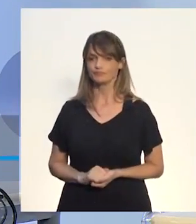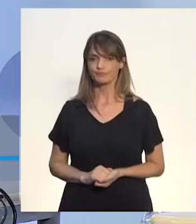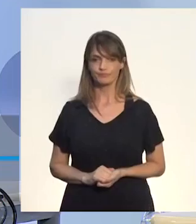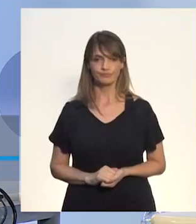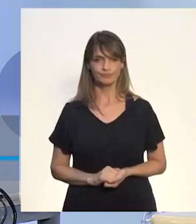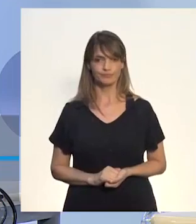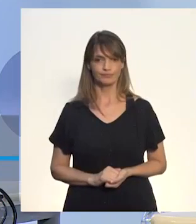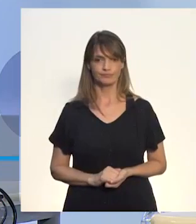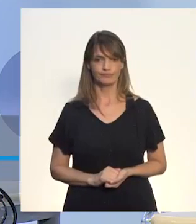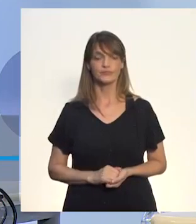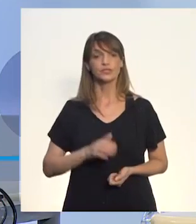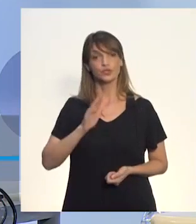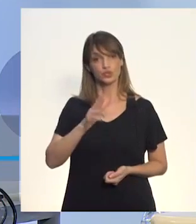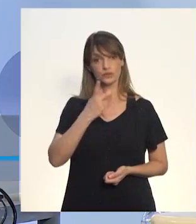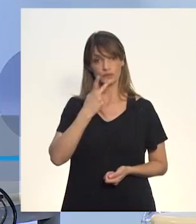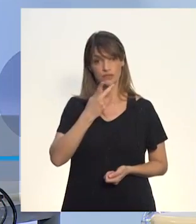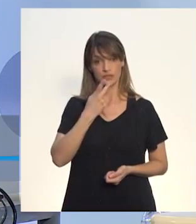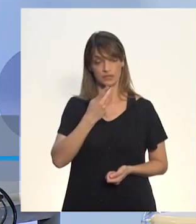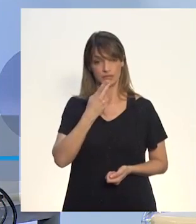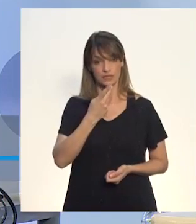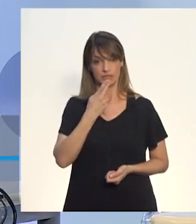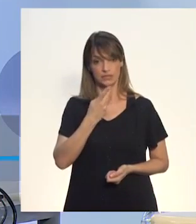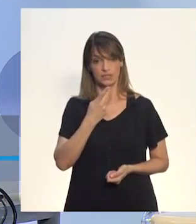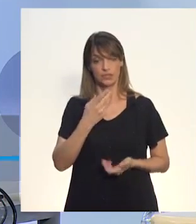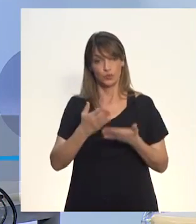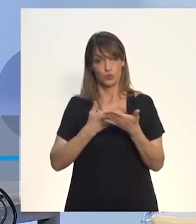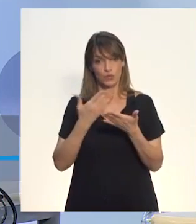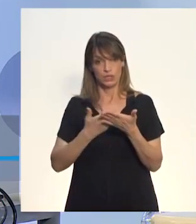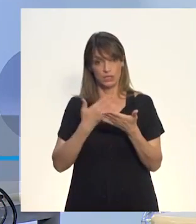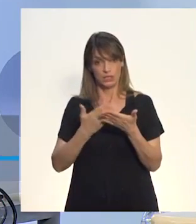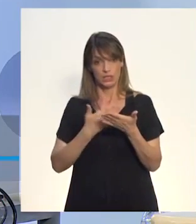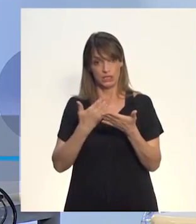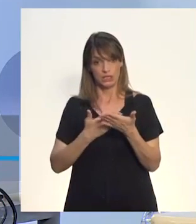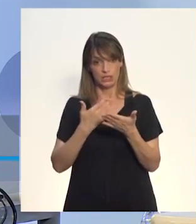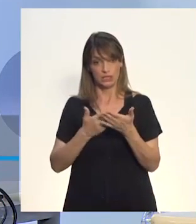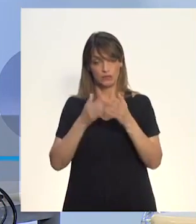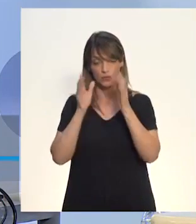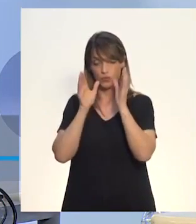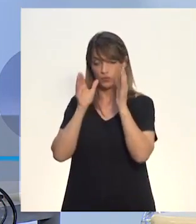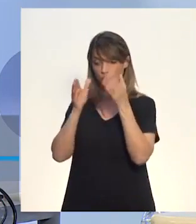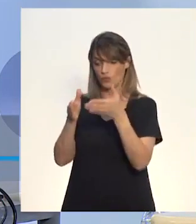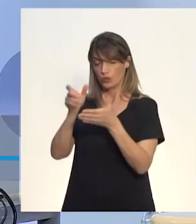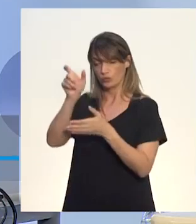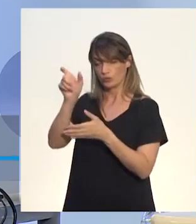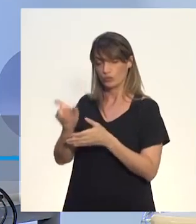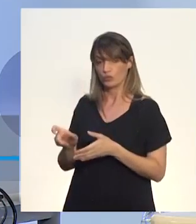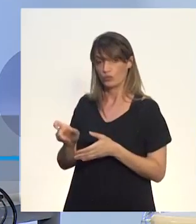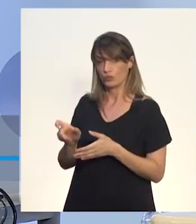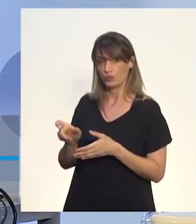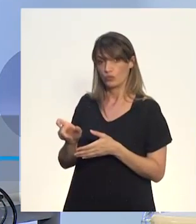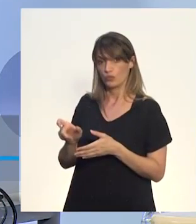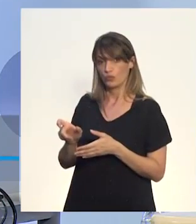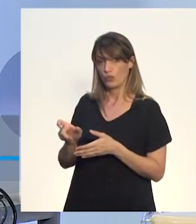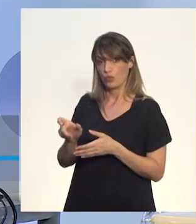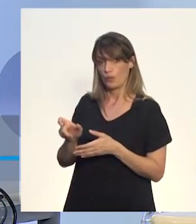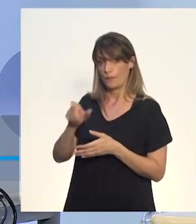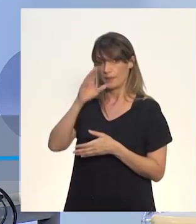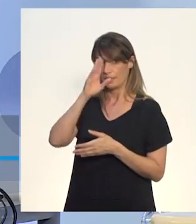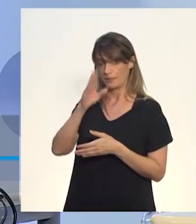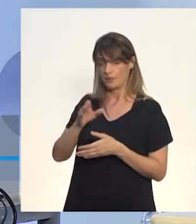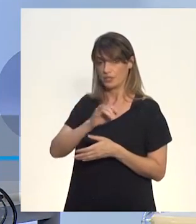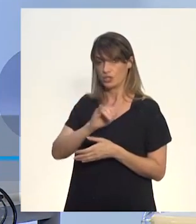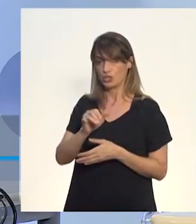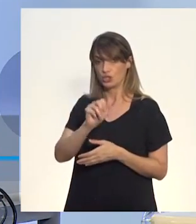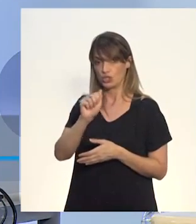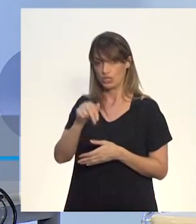gente vai falar sobre Os Miseráveis, que a gente vai se focar na figura do personagem principal desse livro, que é o Jean